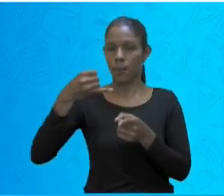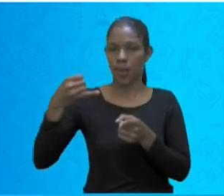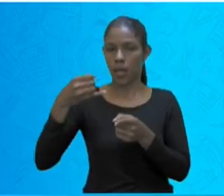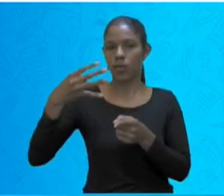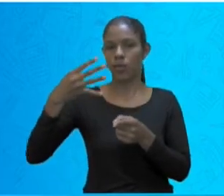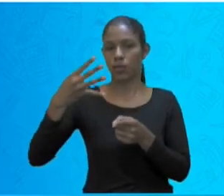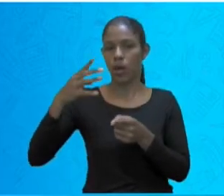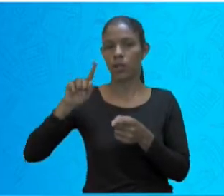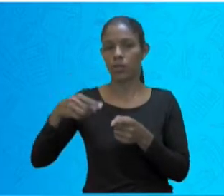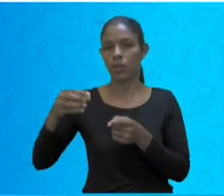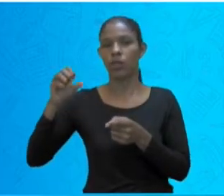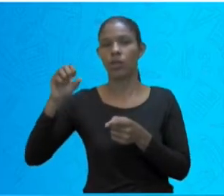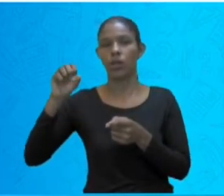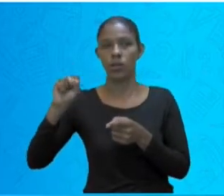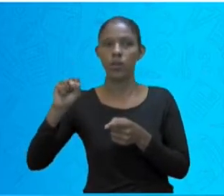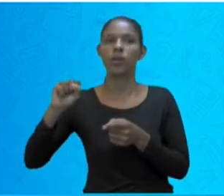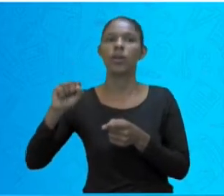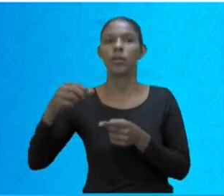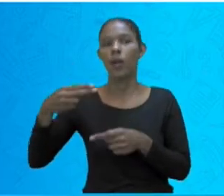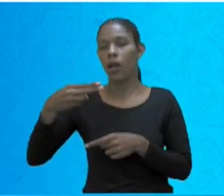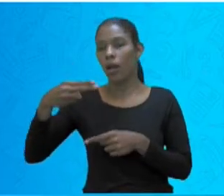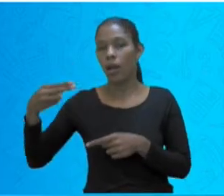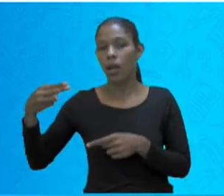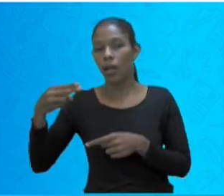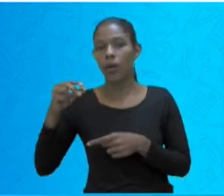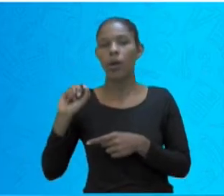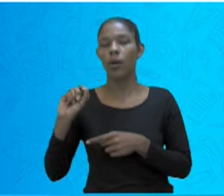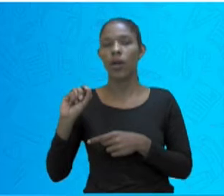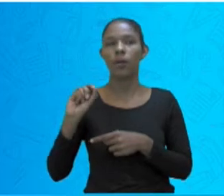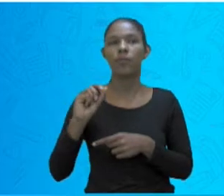4,8, coloquei o sinal positivo, mas nem é necessário,